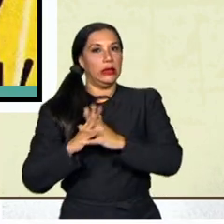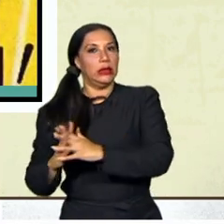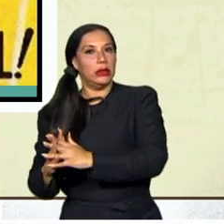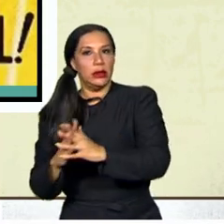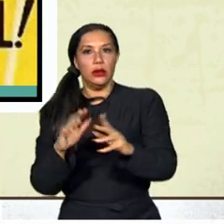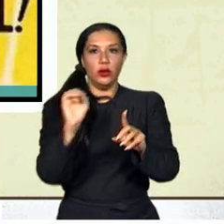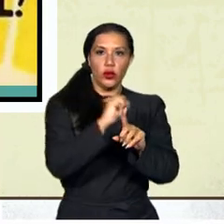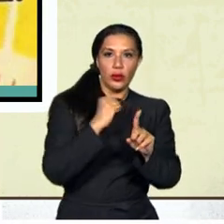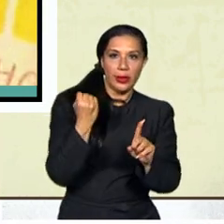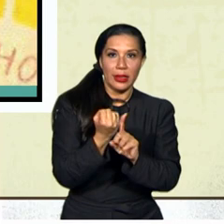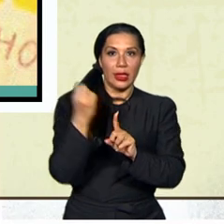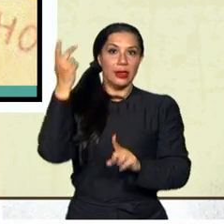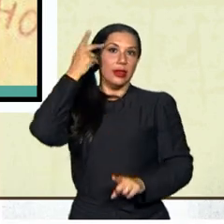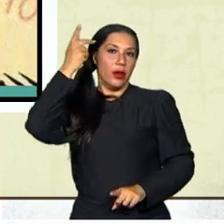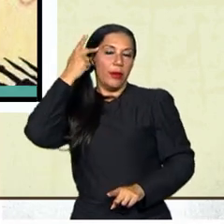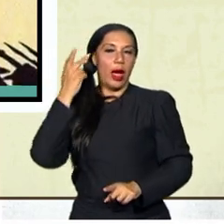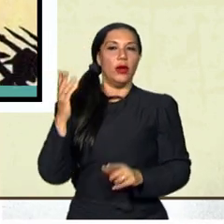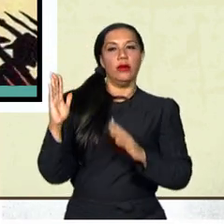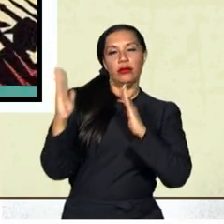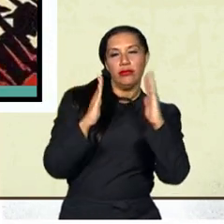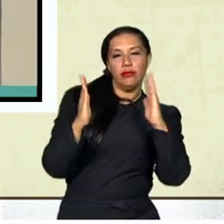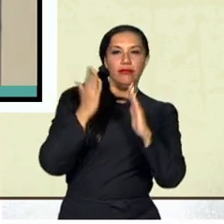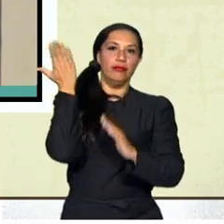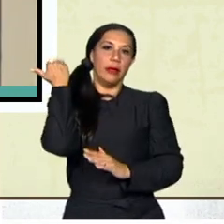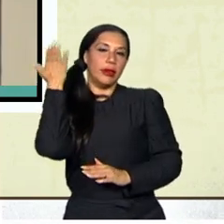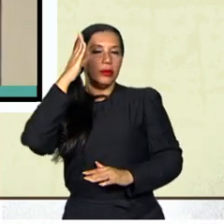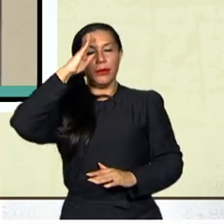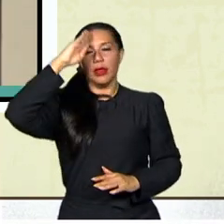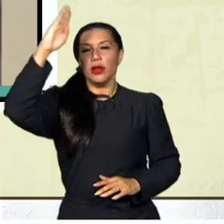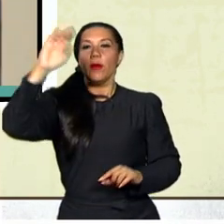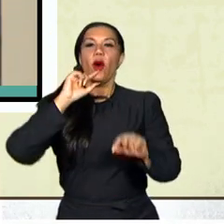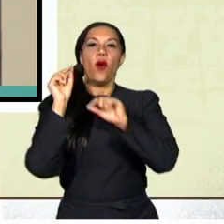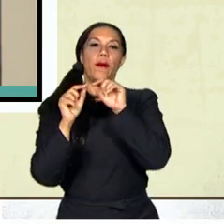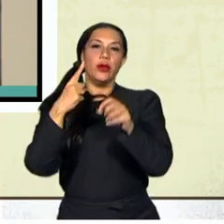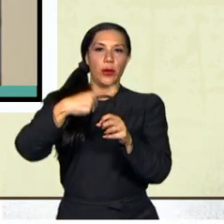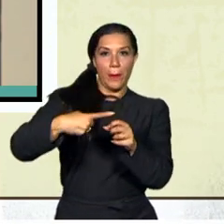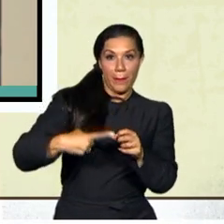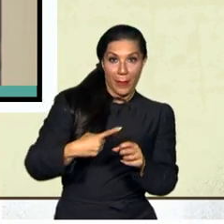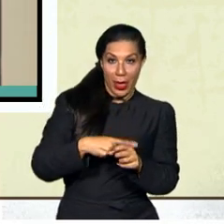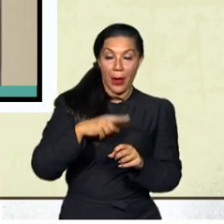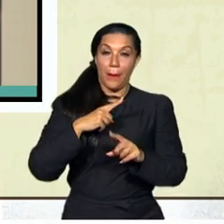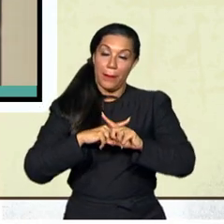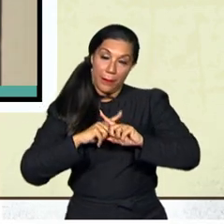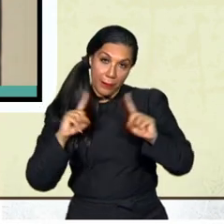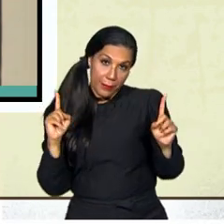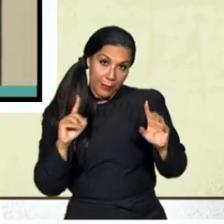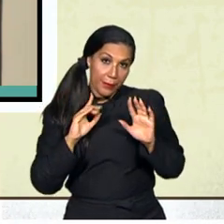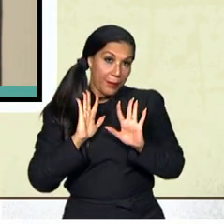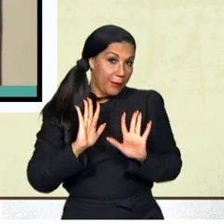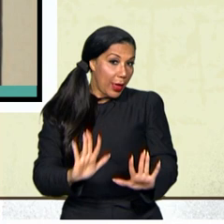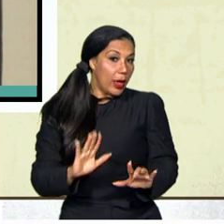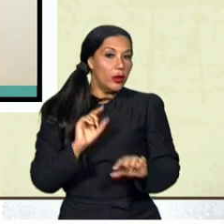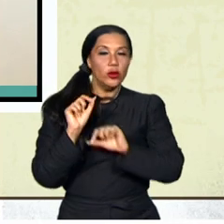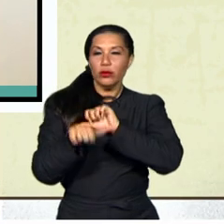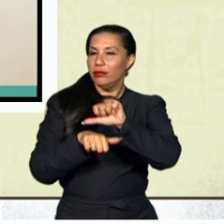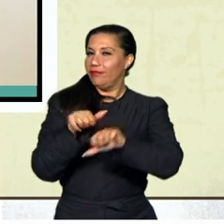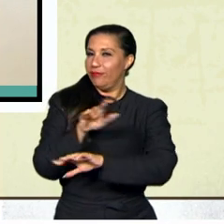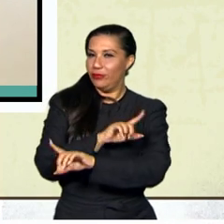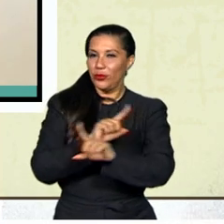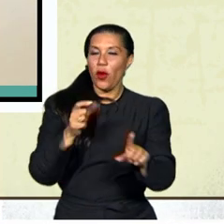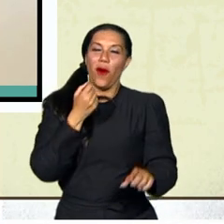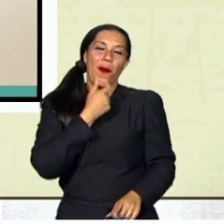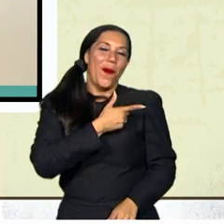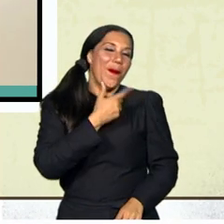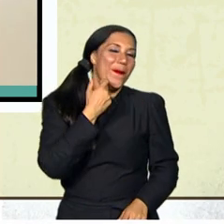para a sociedade paulistana da época e principalmente para esse bairro. Porém, nada disso mudou o bom